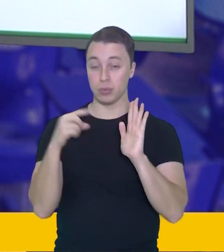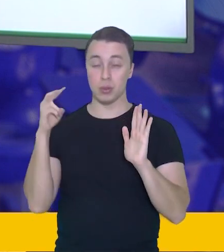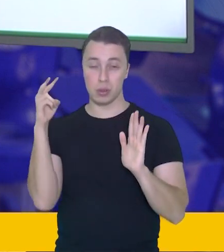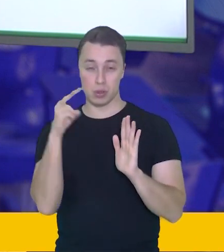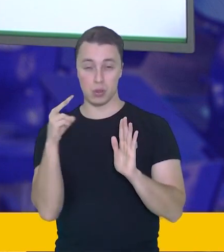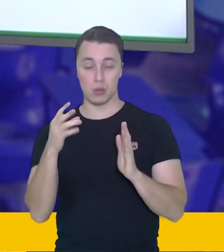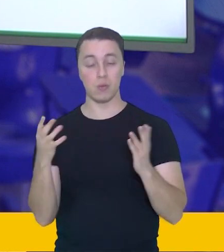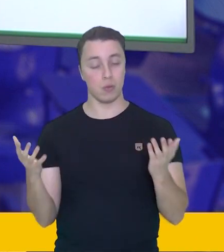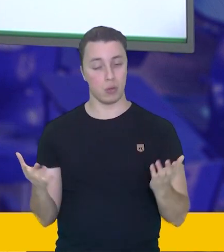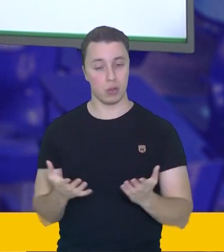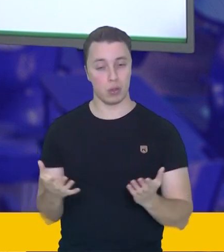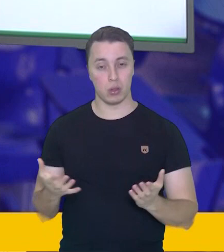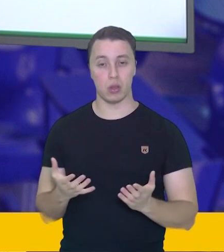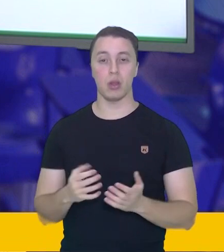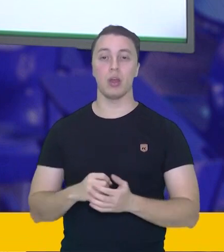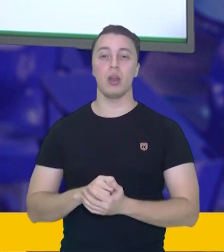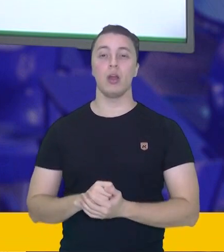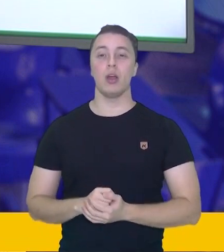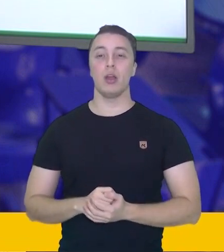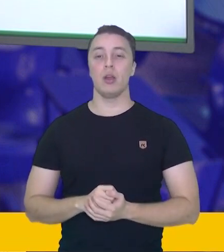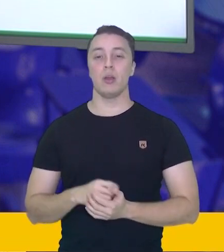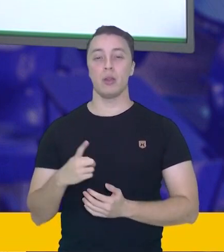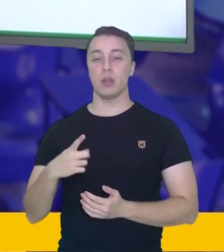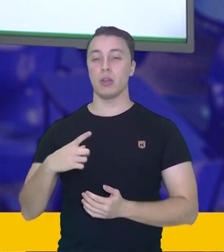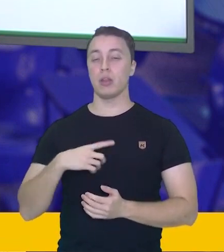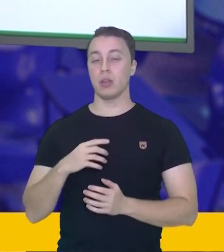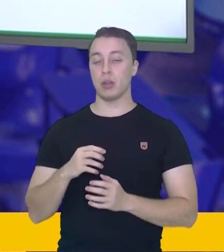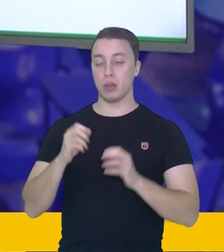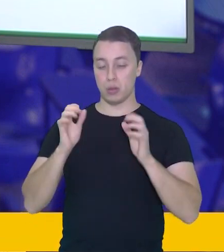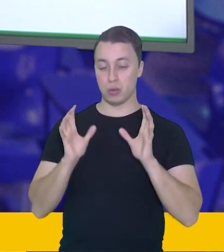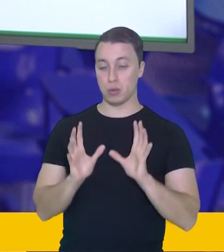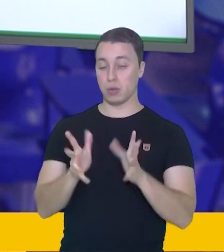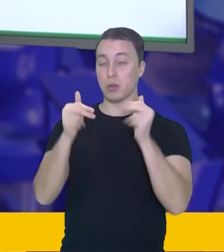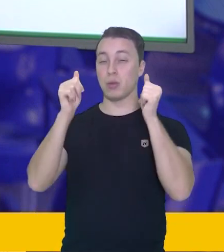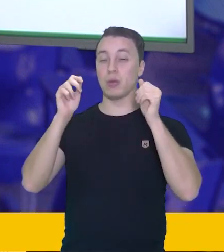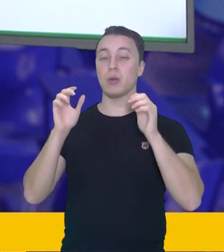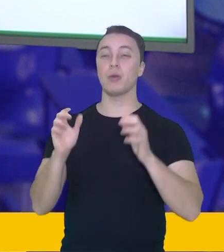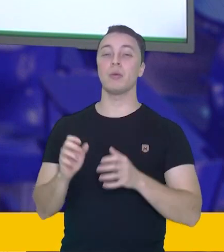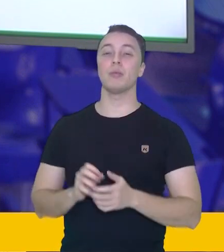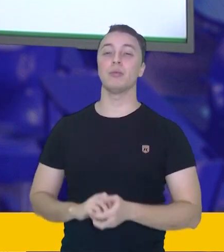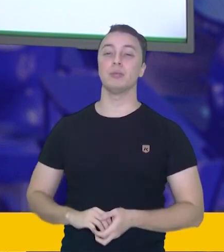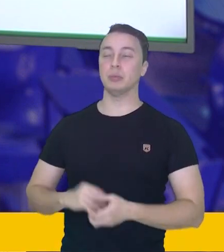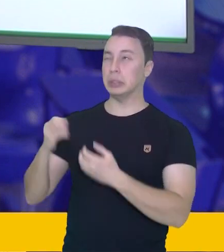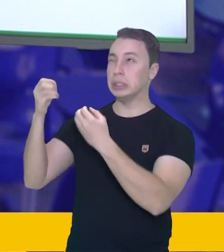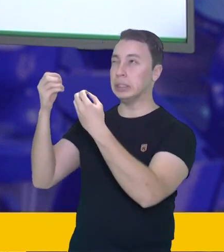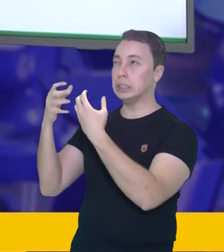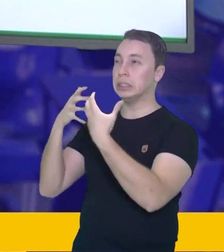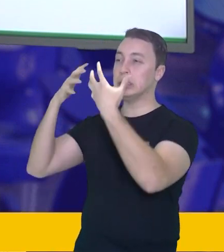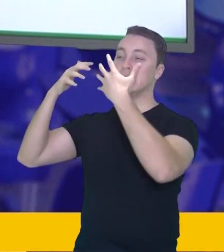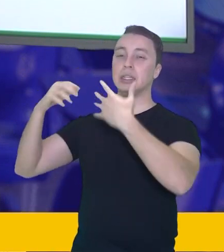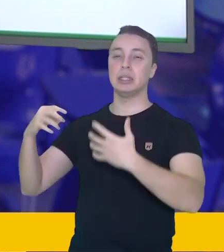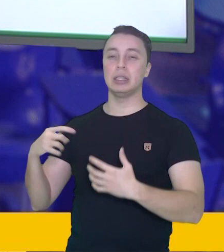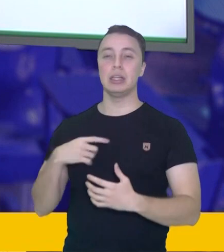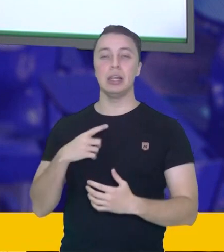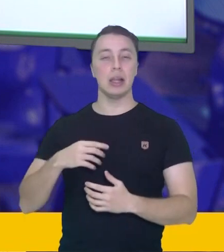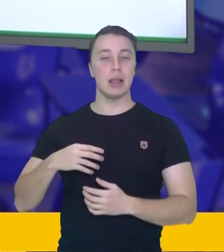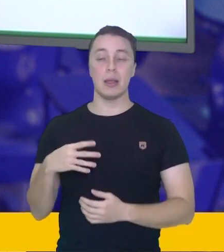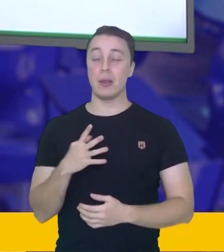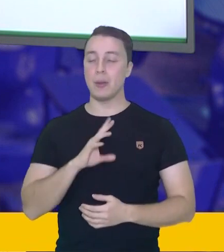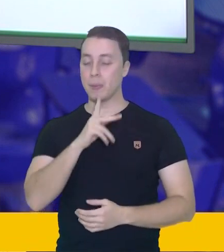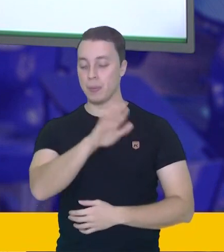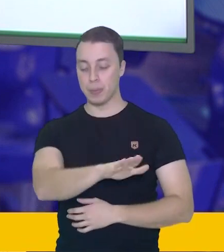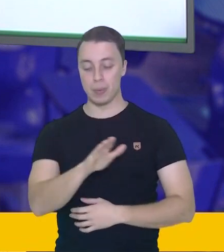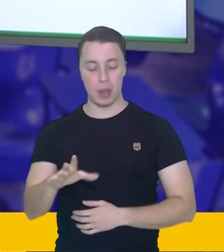de atividades são os contos de encantamento, que vocês conhecem muito bem e também é o preferido